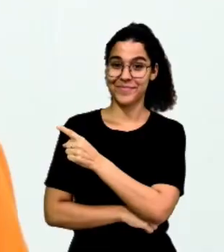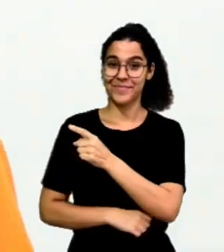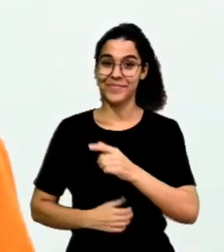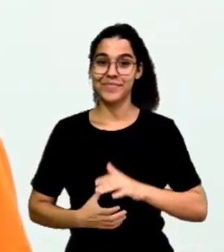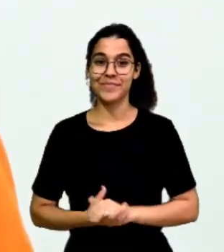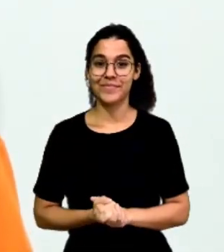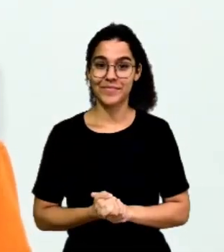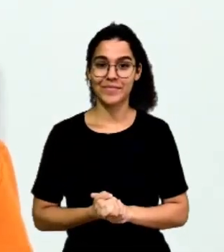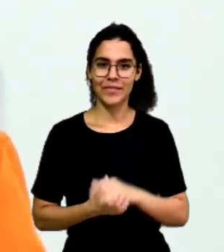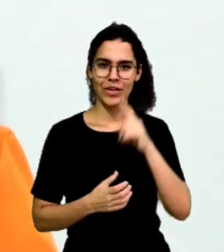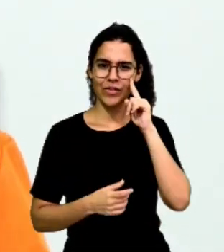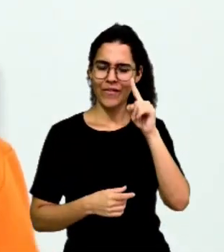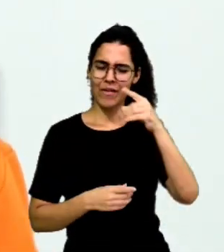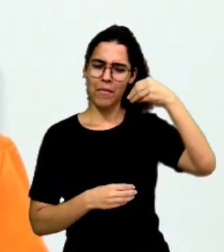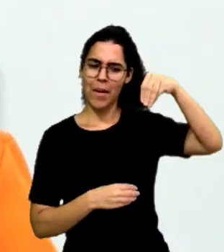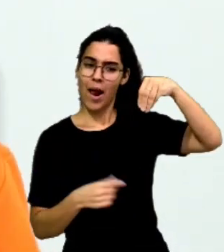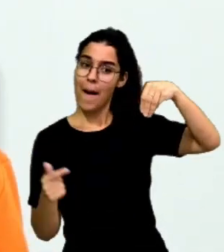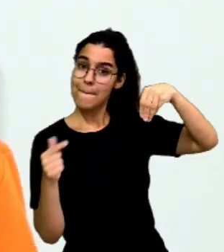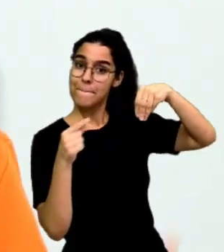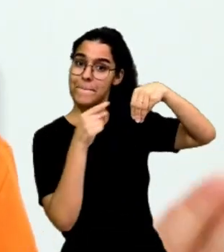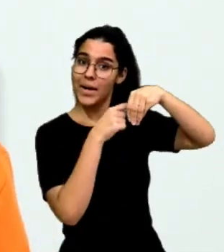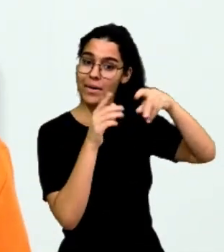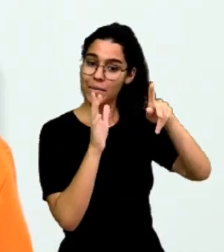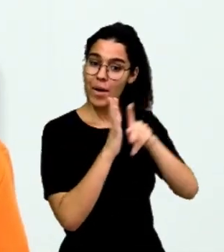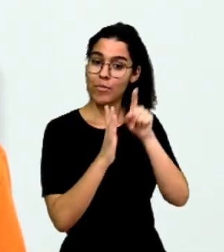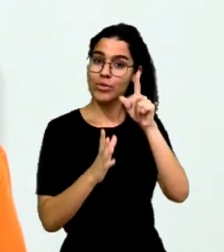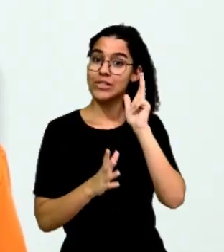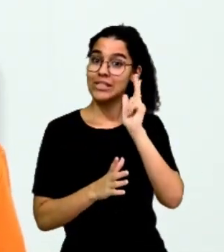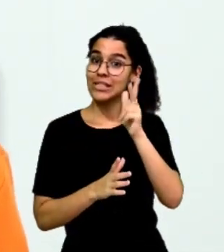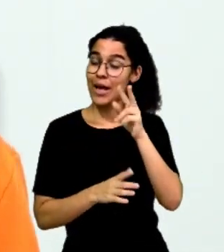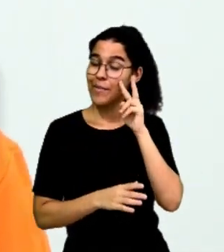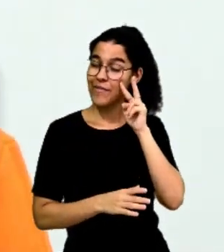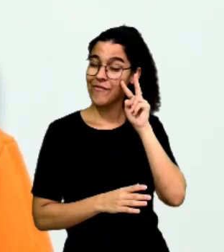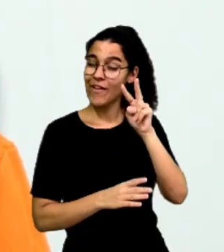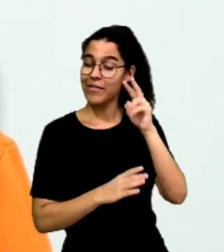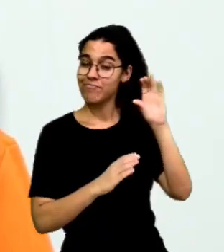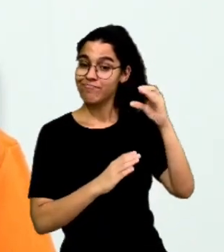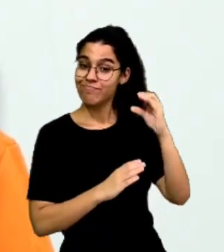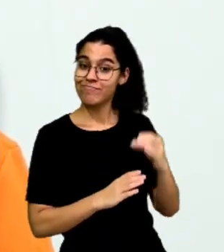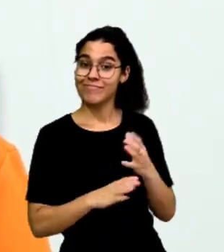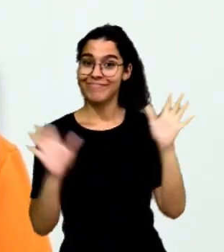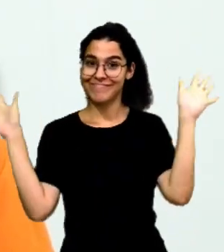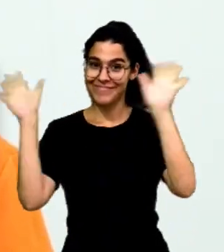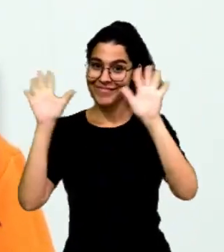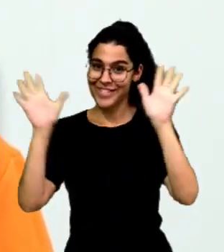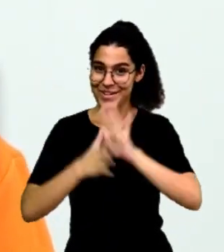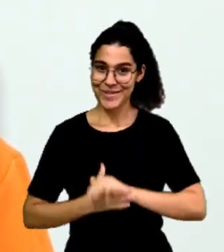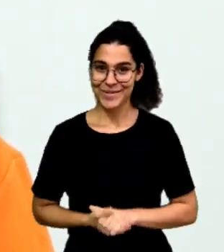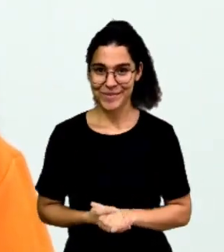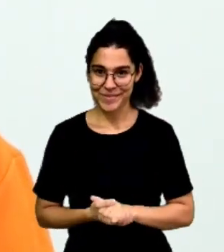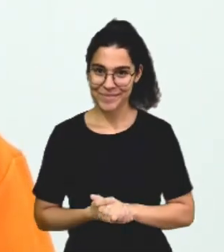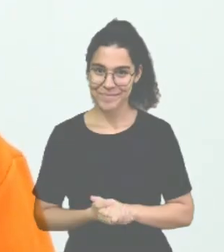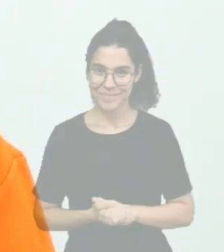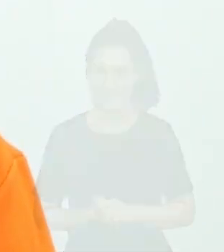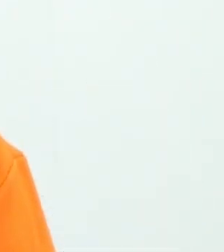15h. Clica no sininho do nosso canal no YouTube para ativar as notificações. Tchau e até a próxima!